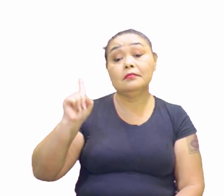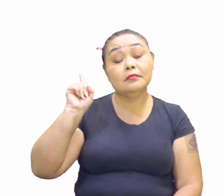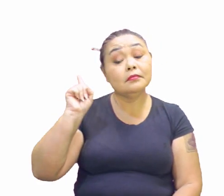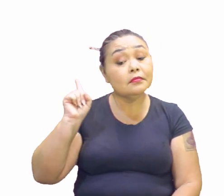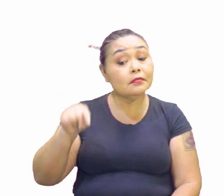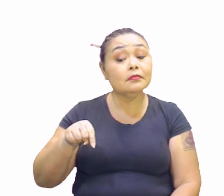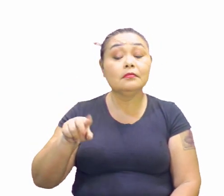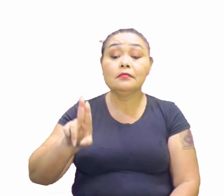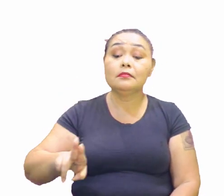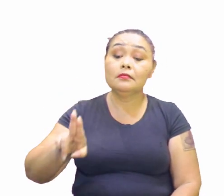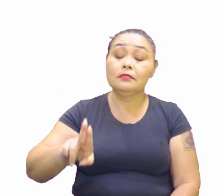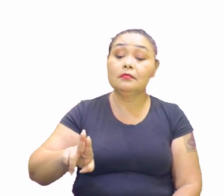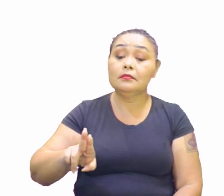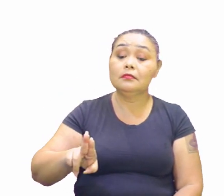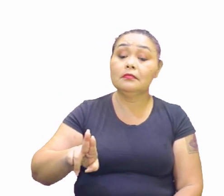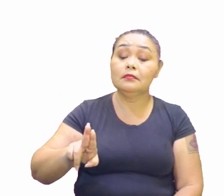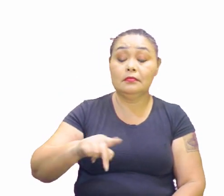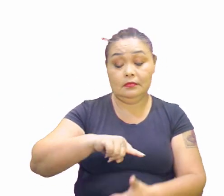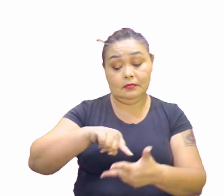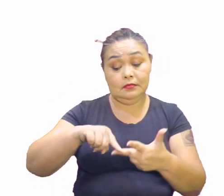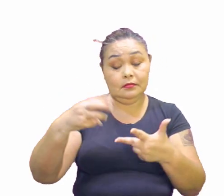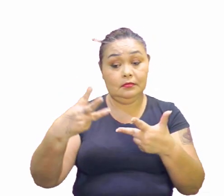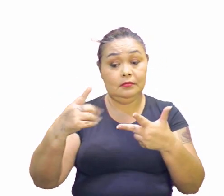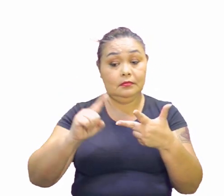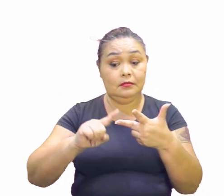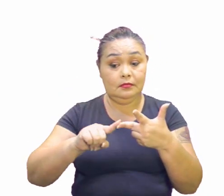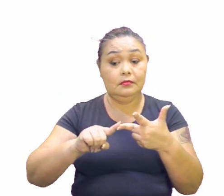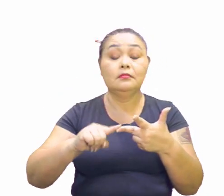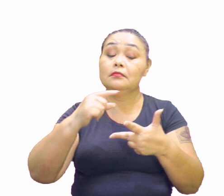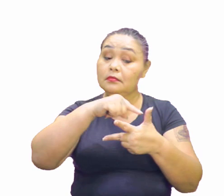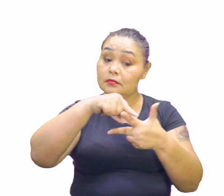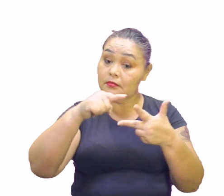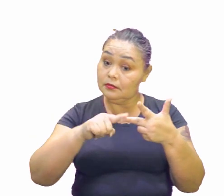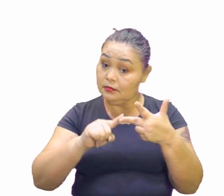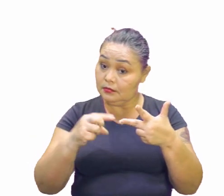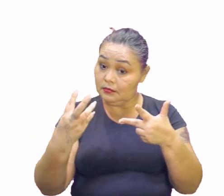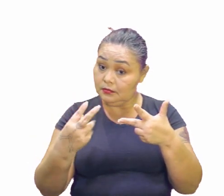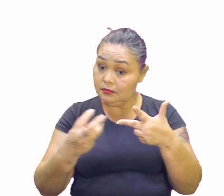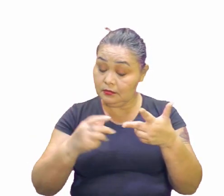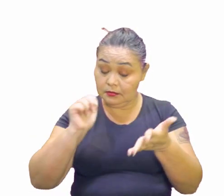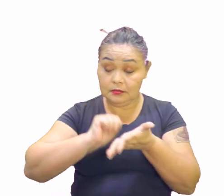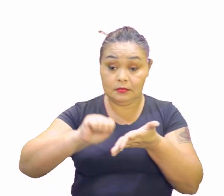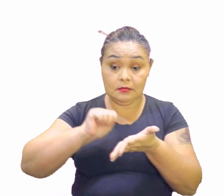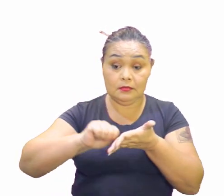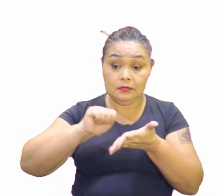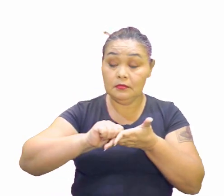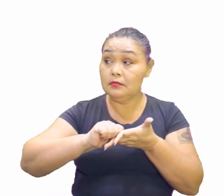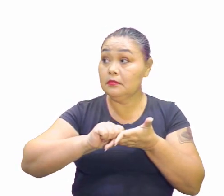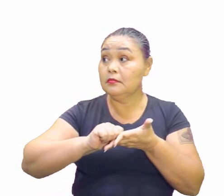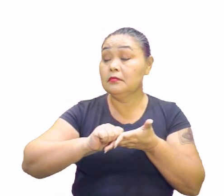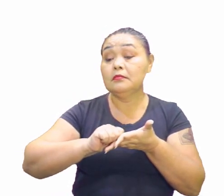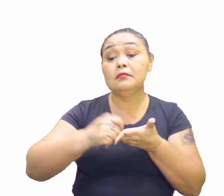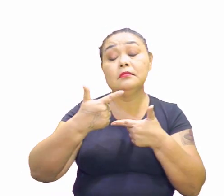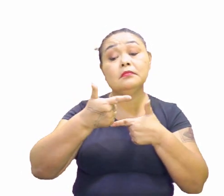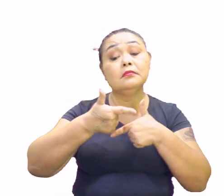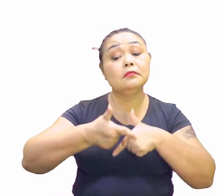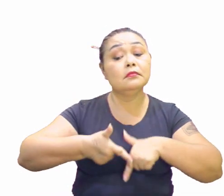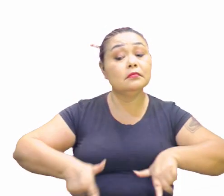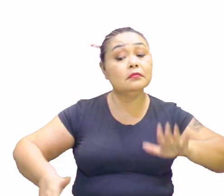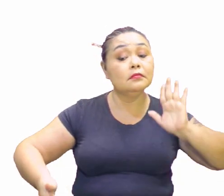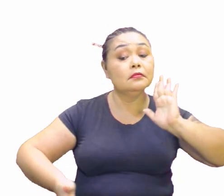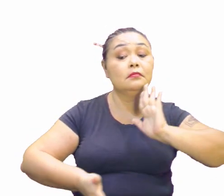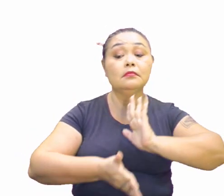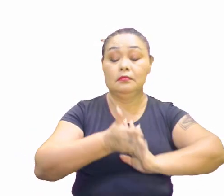ideal é você usar a terceira pessoa, né? A escrita vai ser